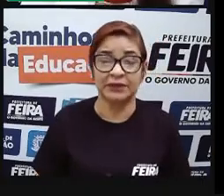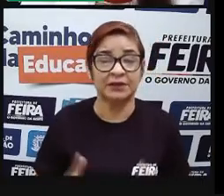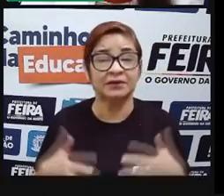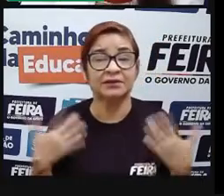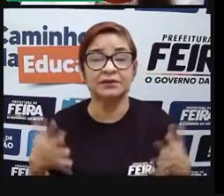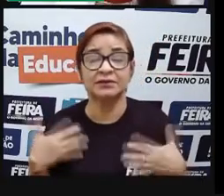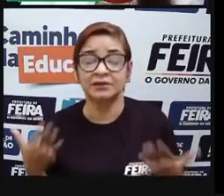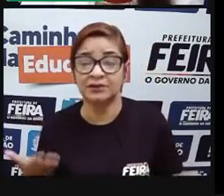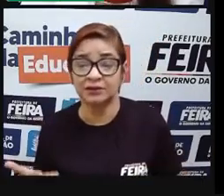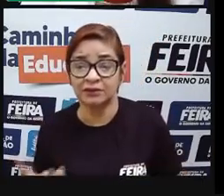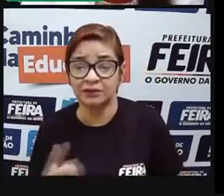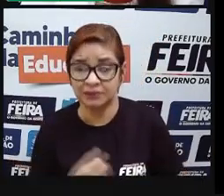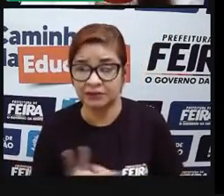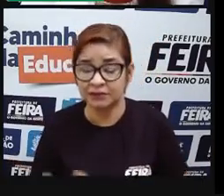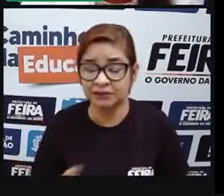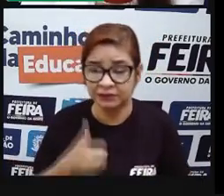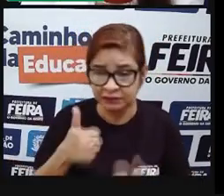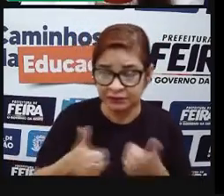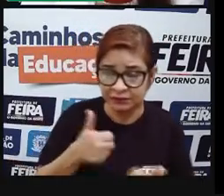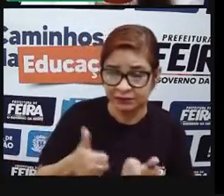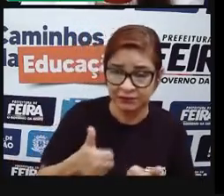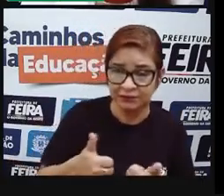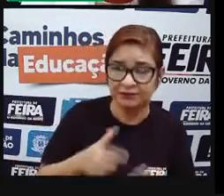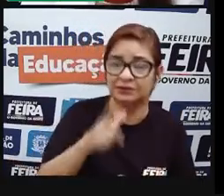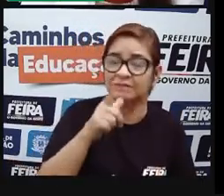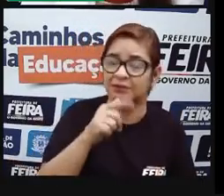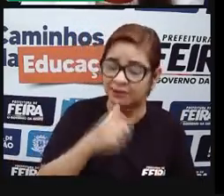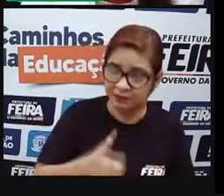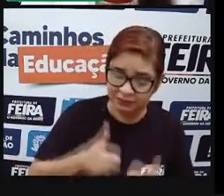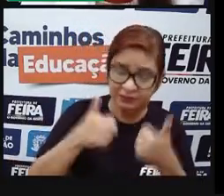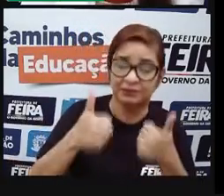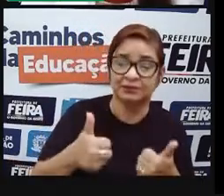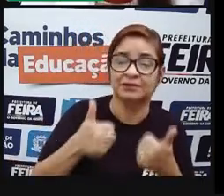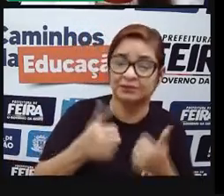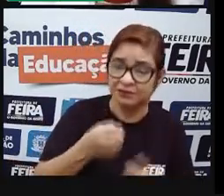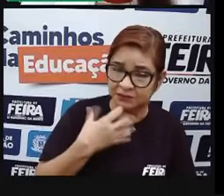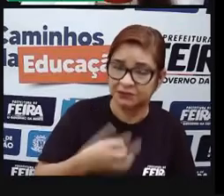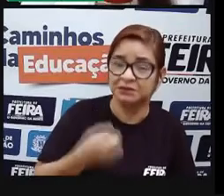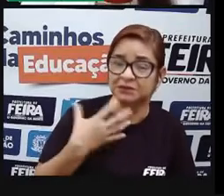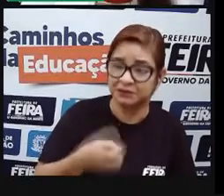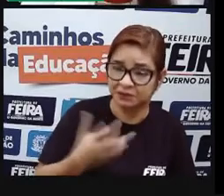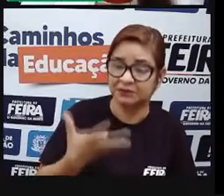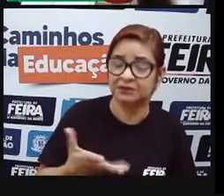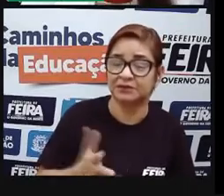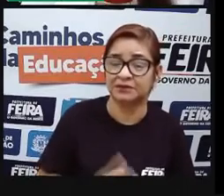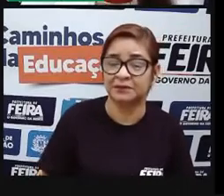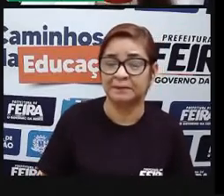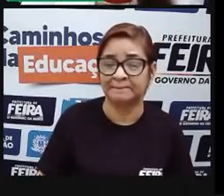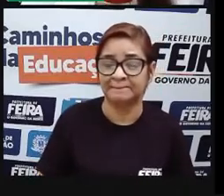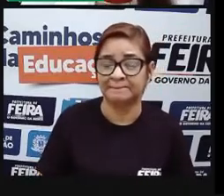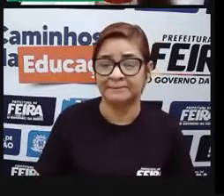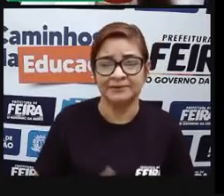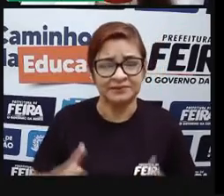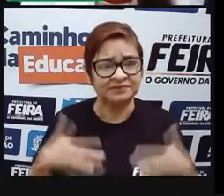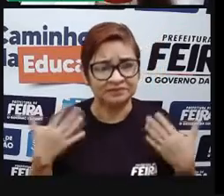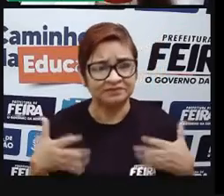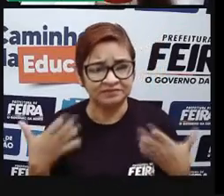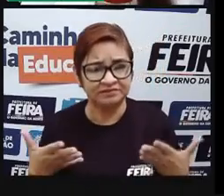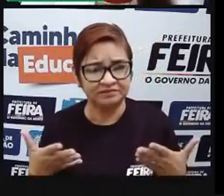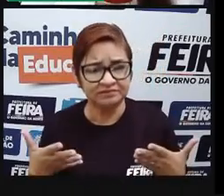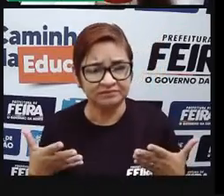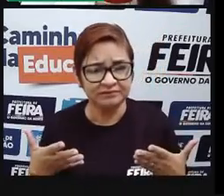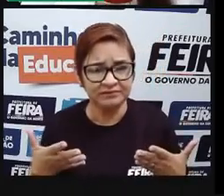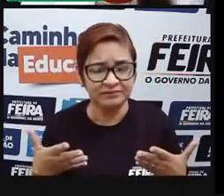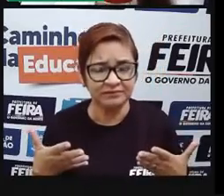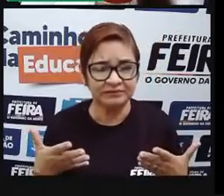calor receberam como é que tá a venda de coco aí ó é mas como esse calor intenso a água de